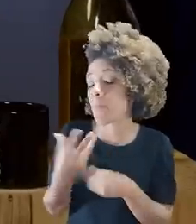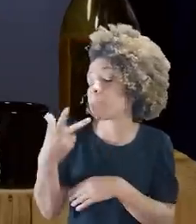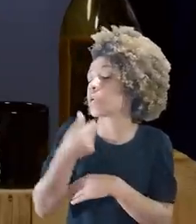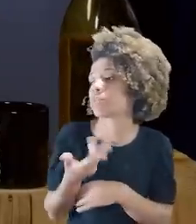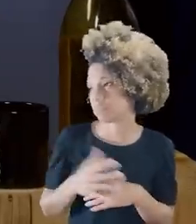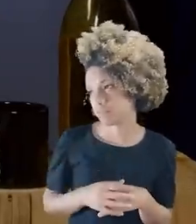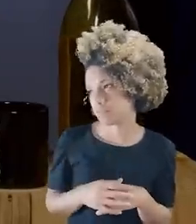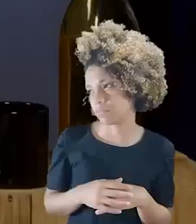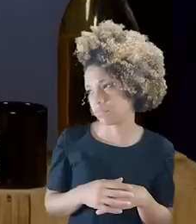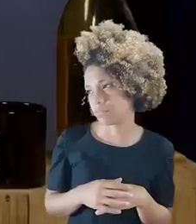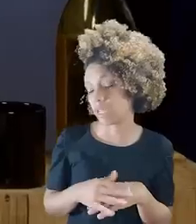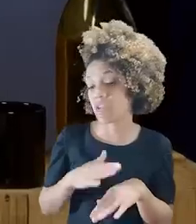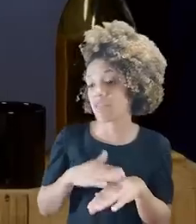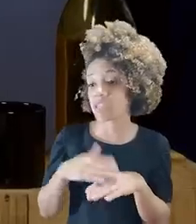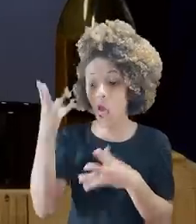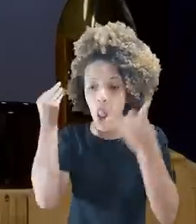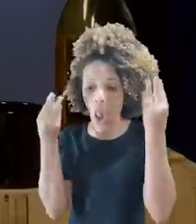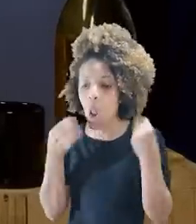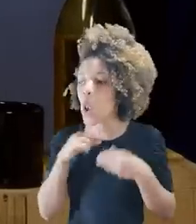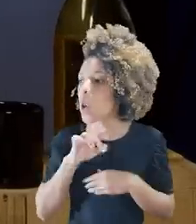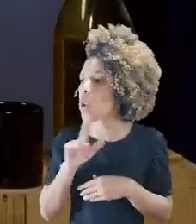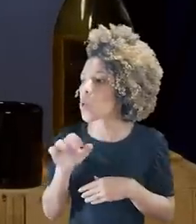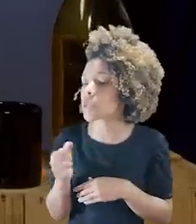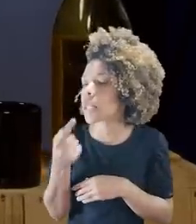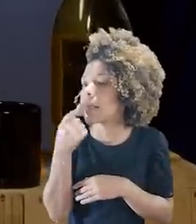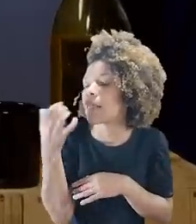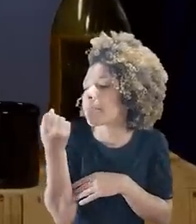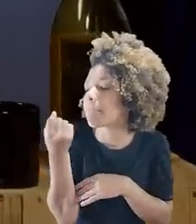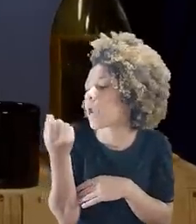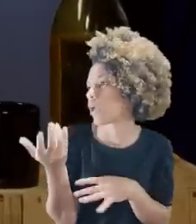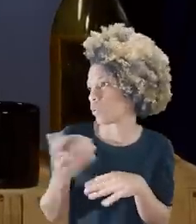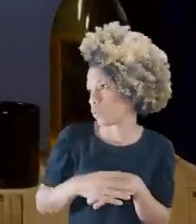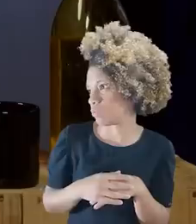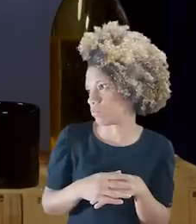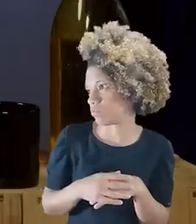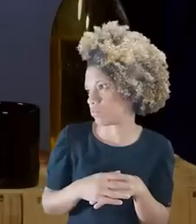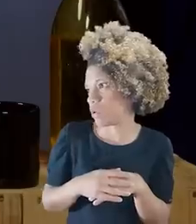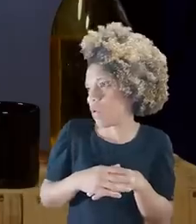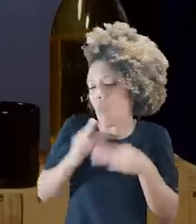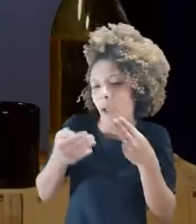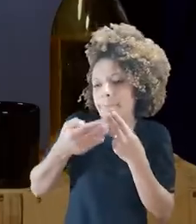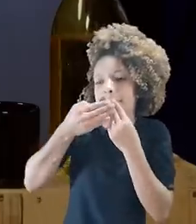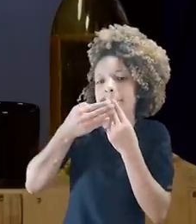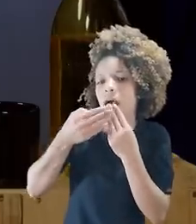bonita fazer luzes do seu cabelo tá com os dentes brancos com uma uma uma placa em cima do dente para faz receber